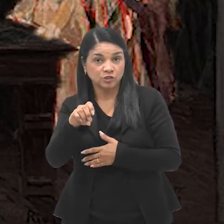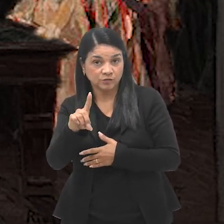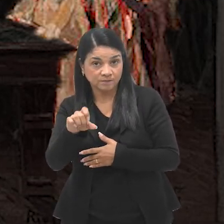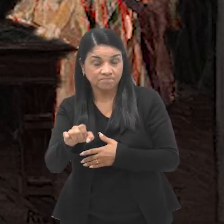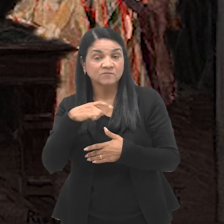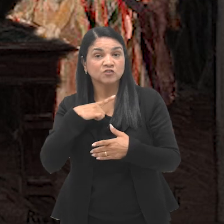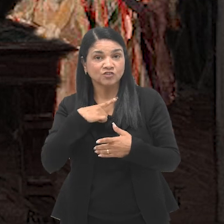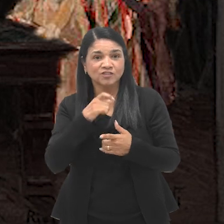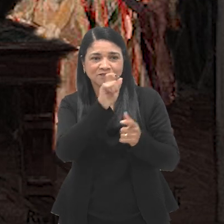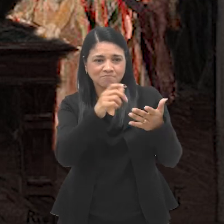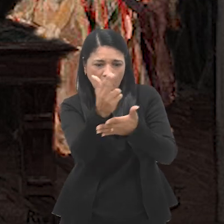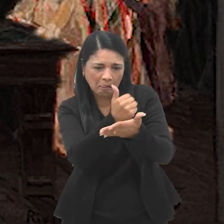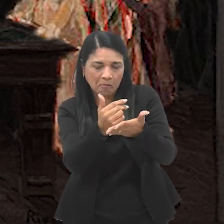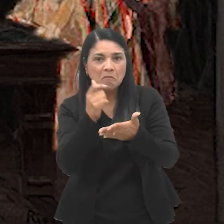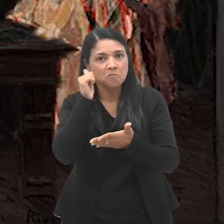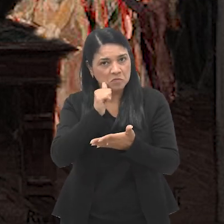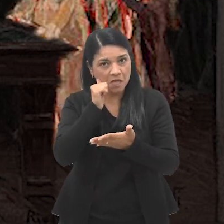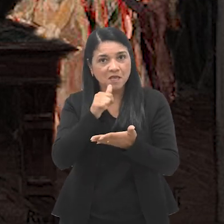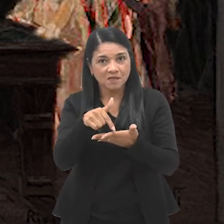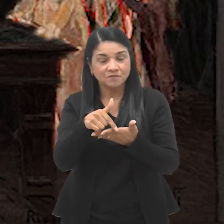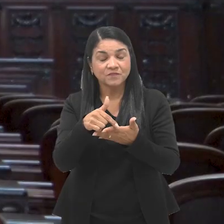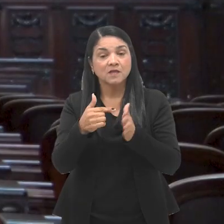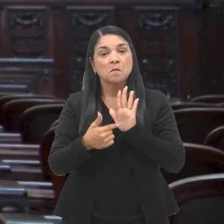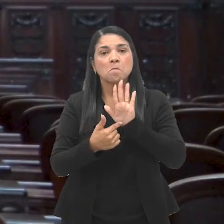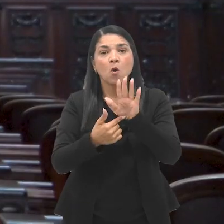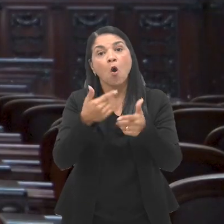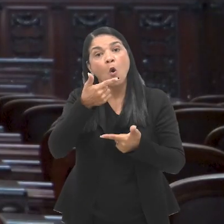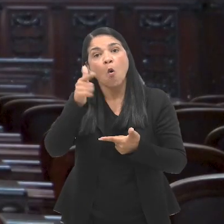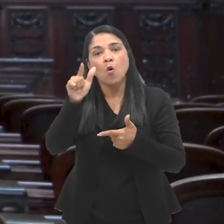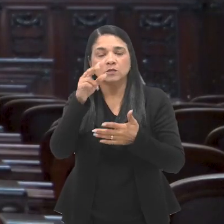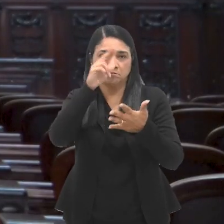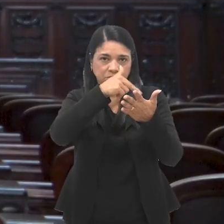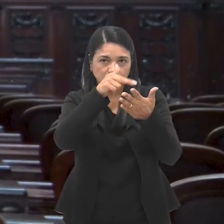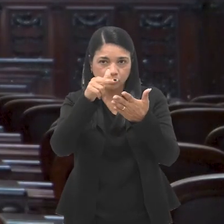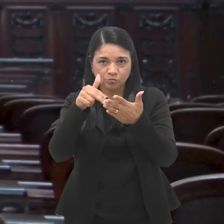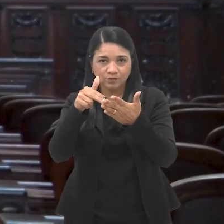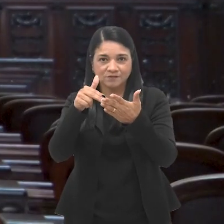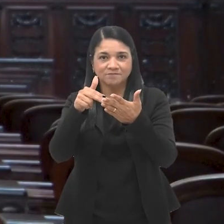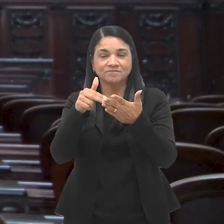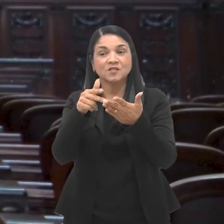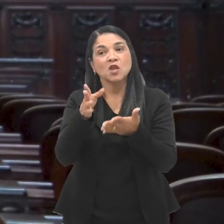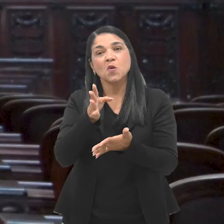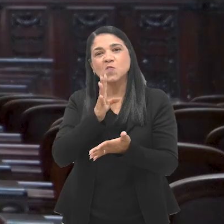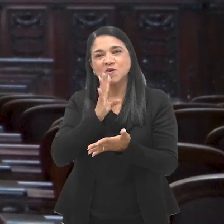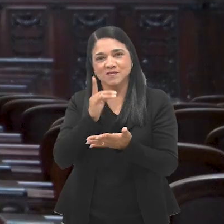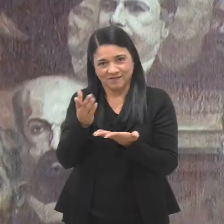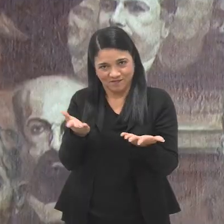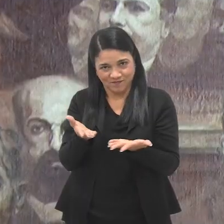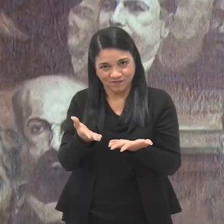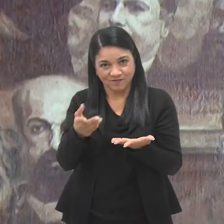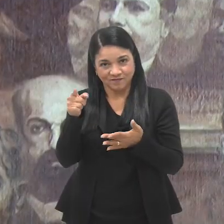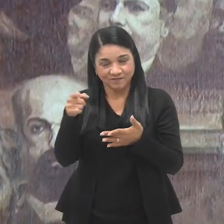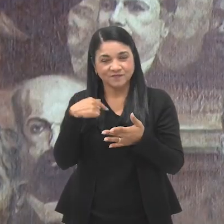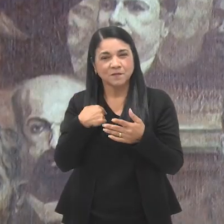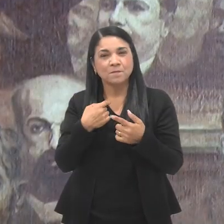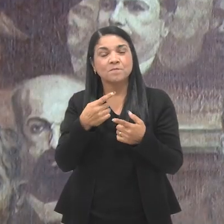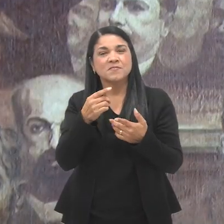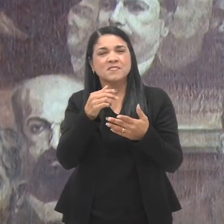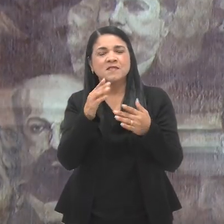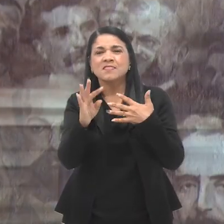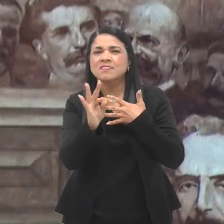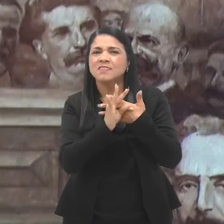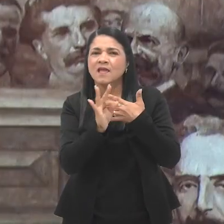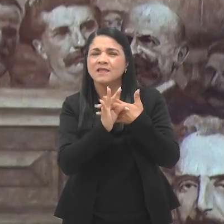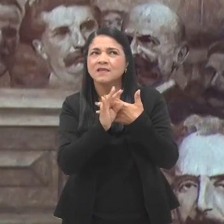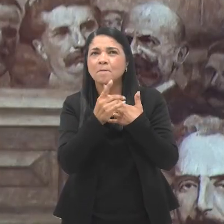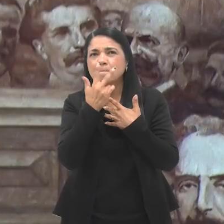Eliseu Visconti em todas as suas obras, a figura feminina. Daí, o Visconti apresenta uma outra pintura, que resulta nesse painel que nós conhecemos, tá?